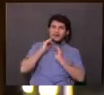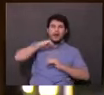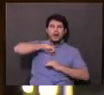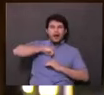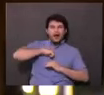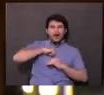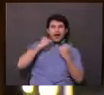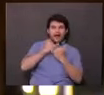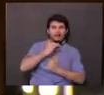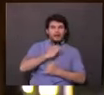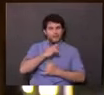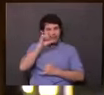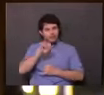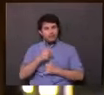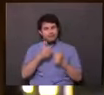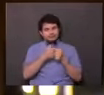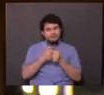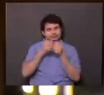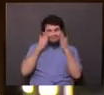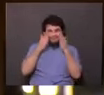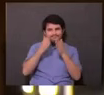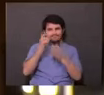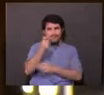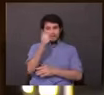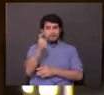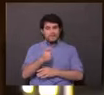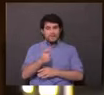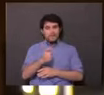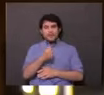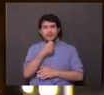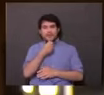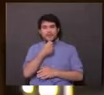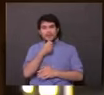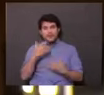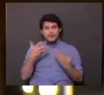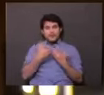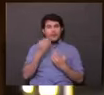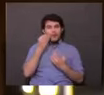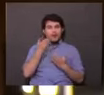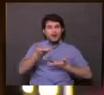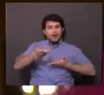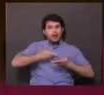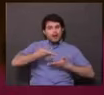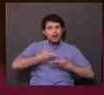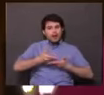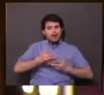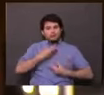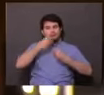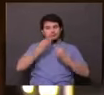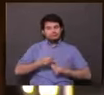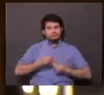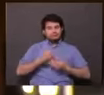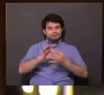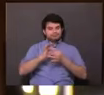e do amor, rezemos para que se busque a paz, resolvendo os conflitos através do diálogo e da justa